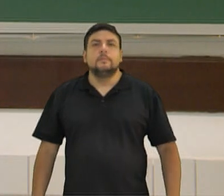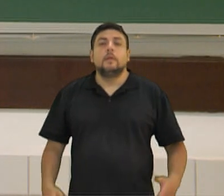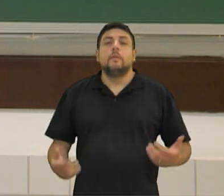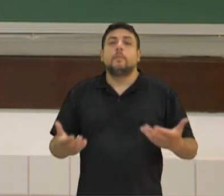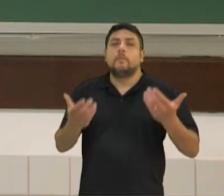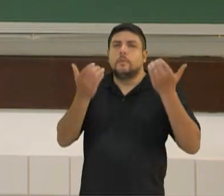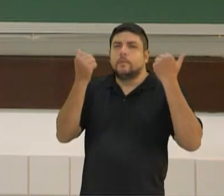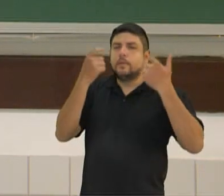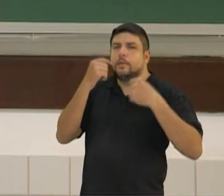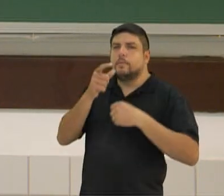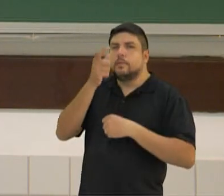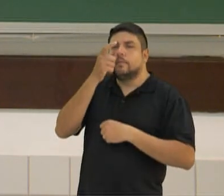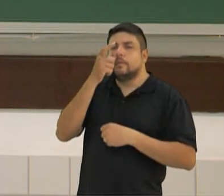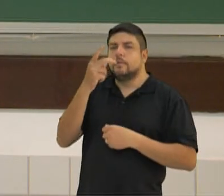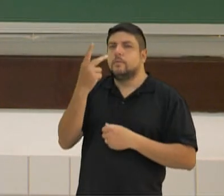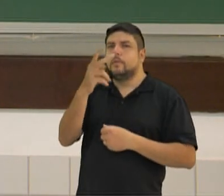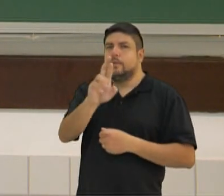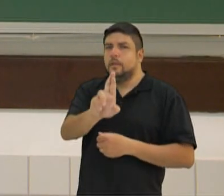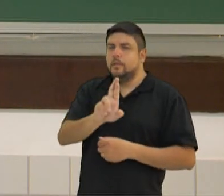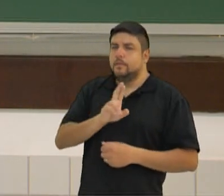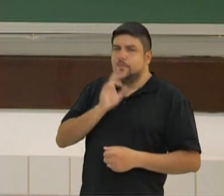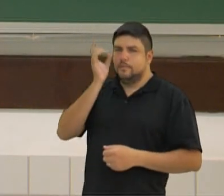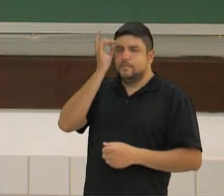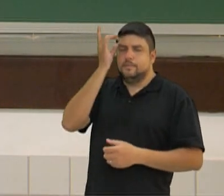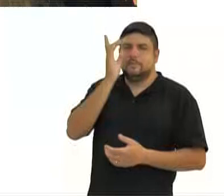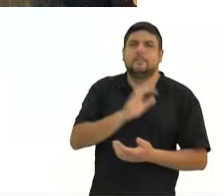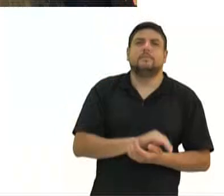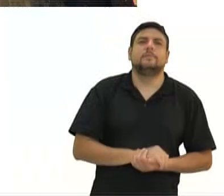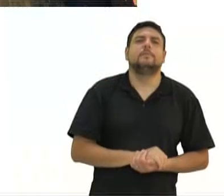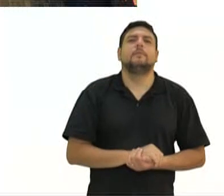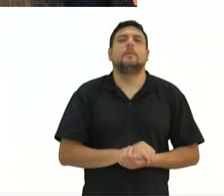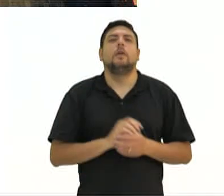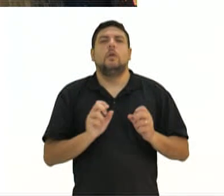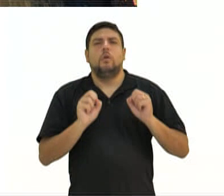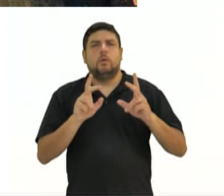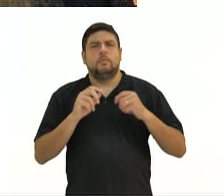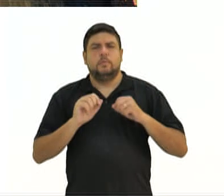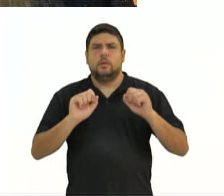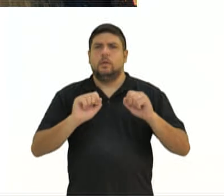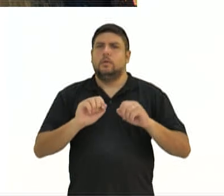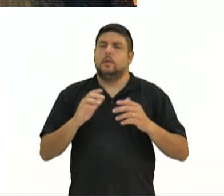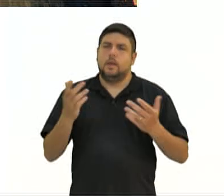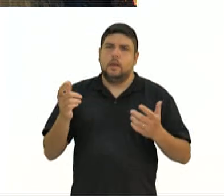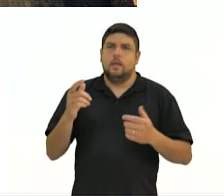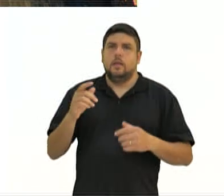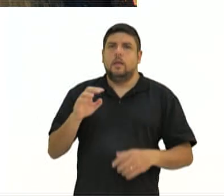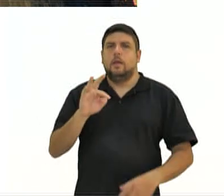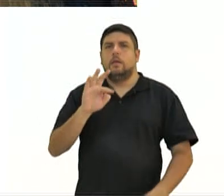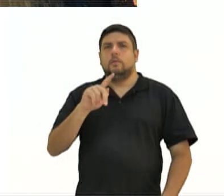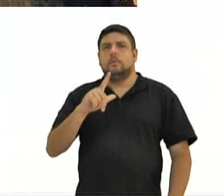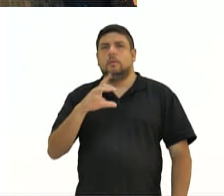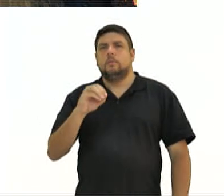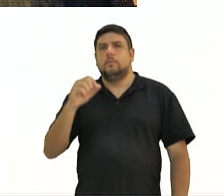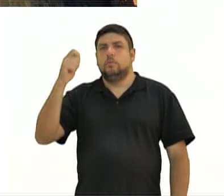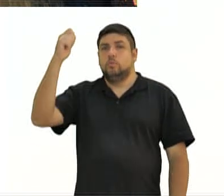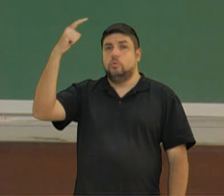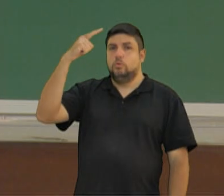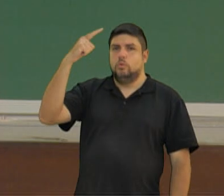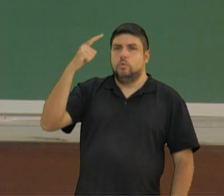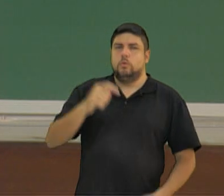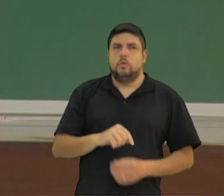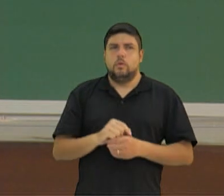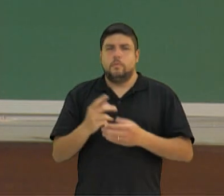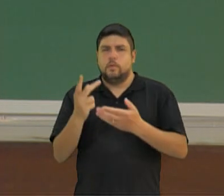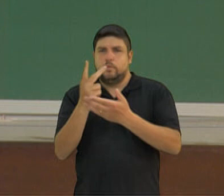Vamos lá para ver o que você respondeu, porque está muito fácil. Claro que é o Templo do Sol, lá o Sol lá, feito as